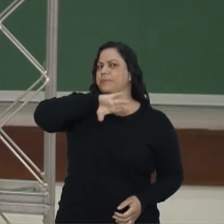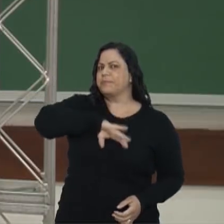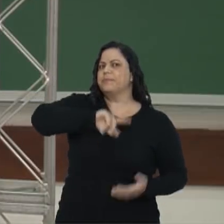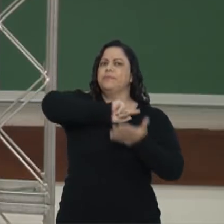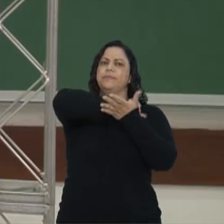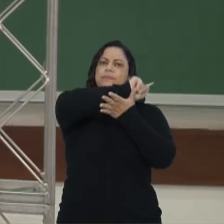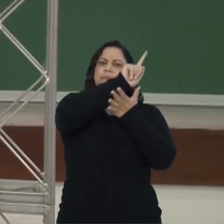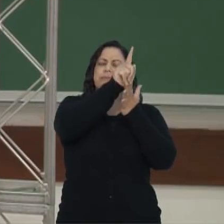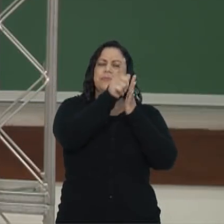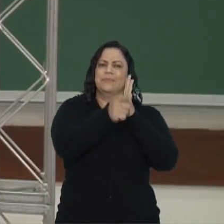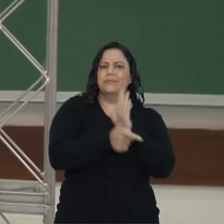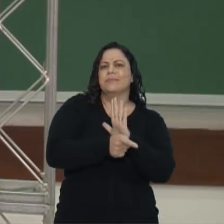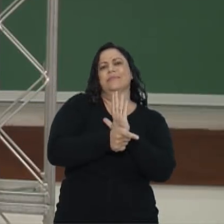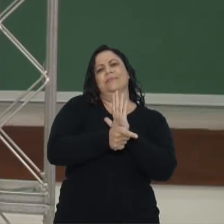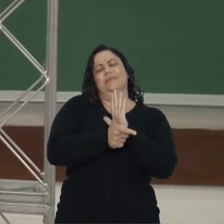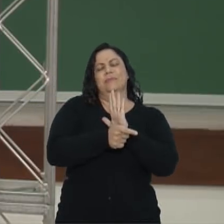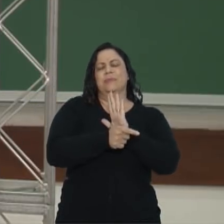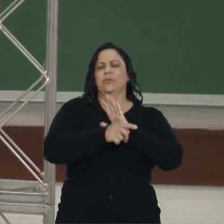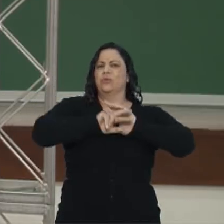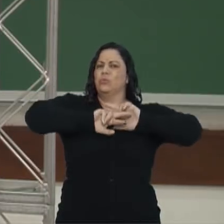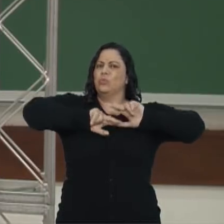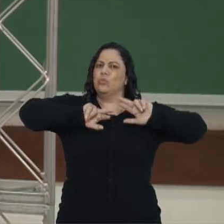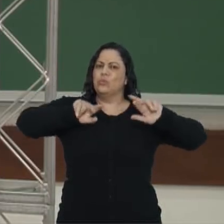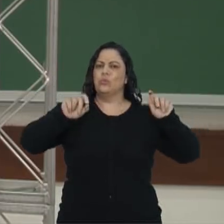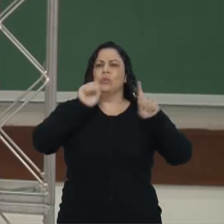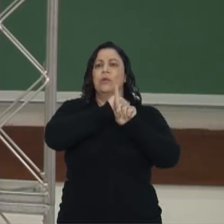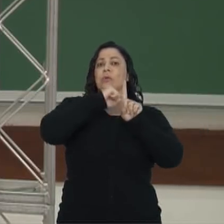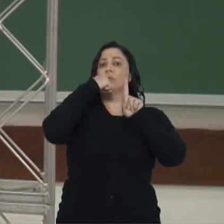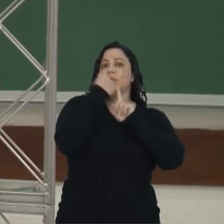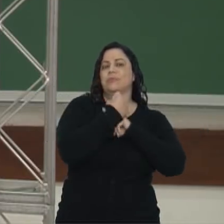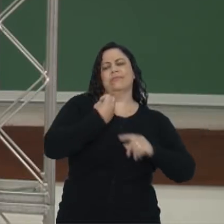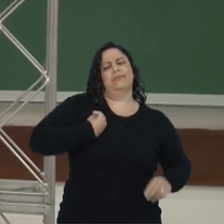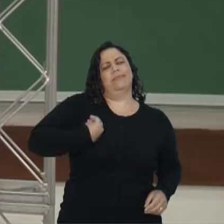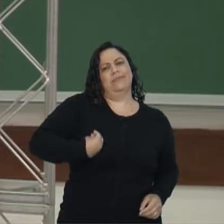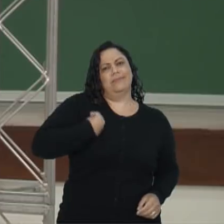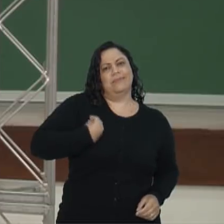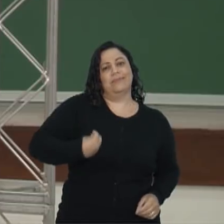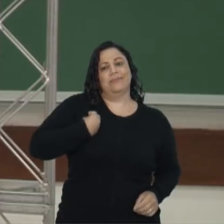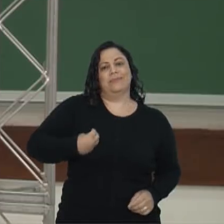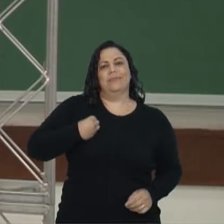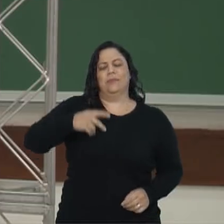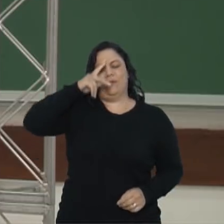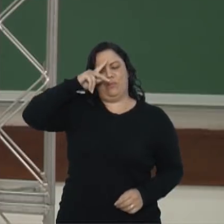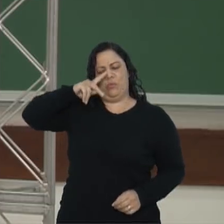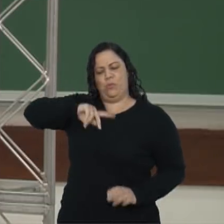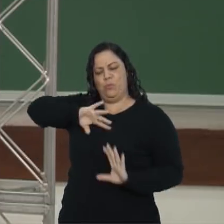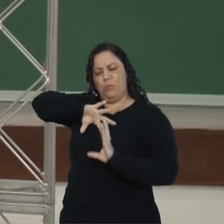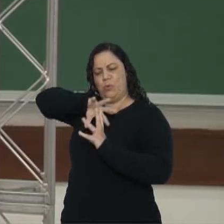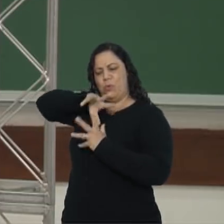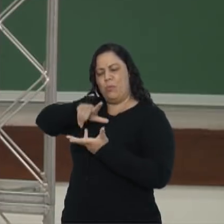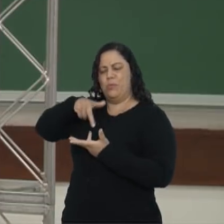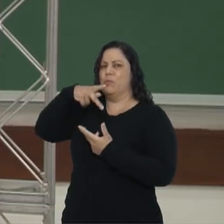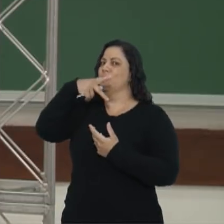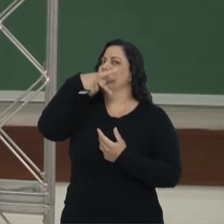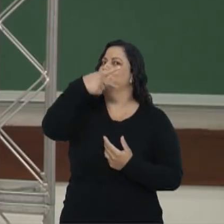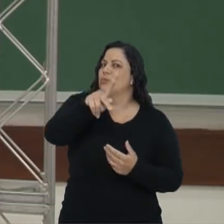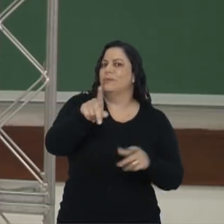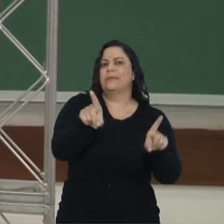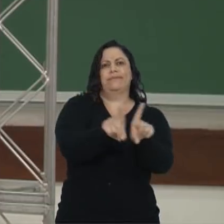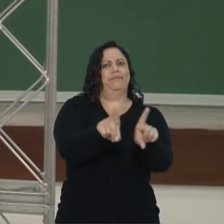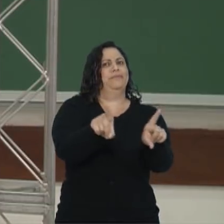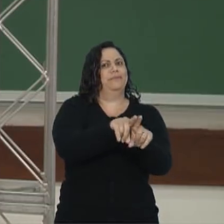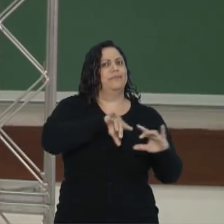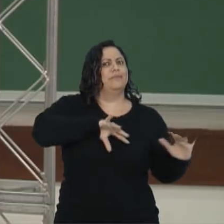gêneros textuais, né? Pensar a vida, a sociedade, pensar o meu mundo e o seu mundo, não é isso? O que a gente vai